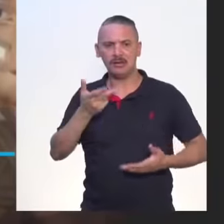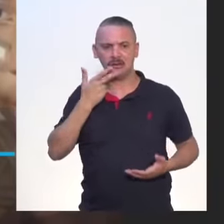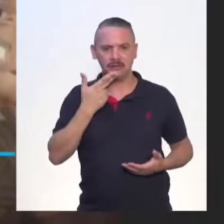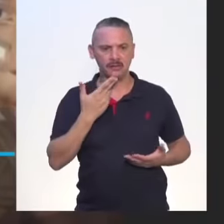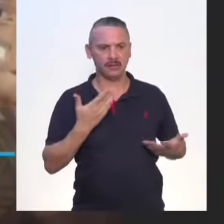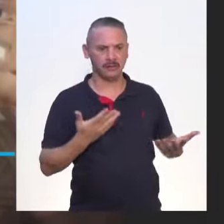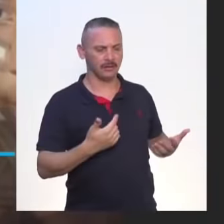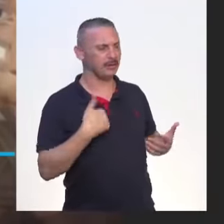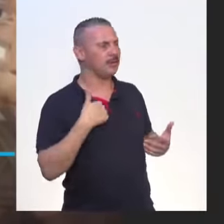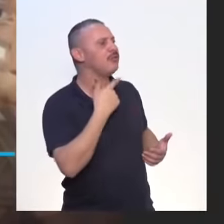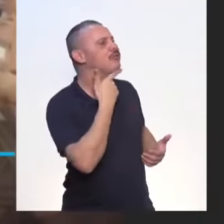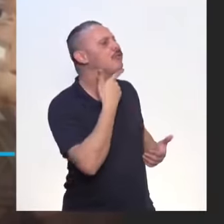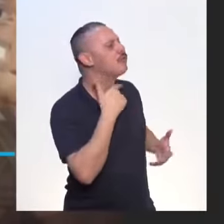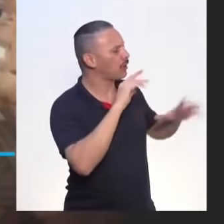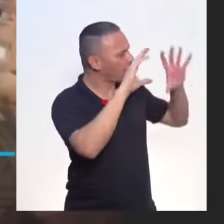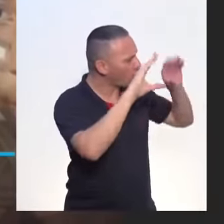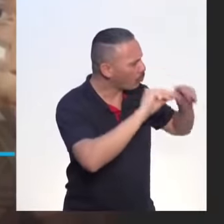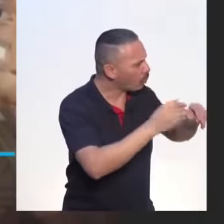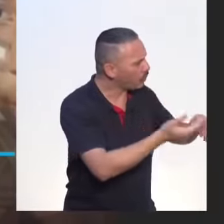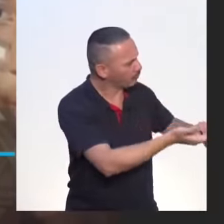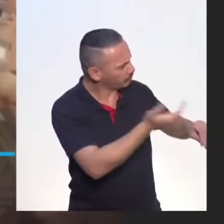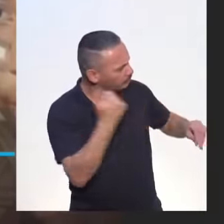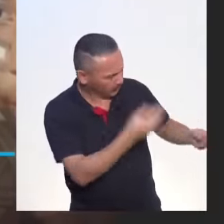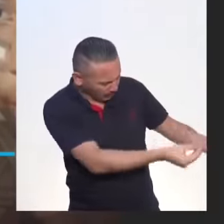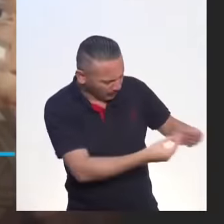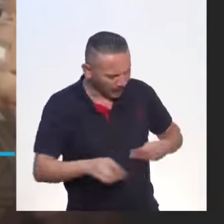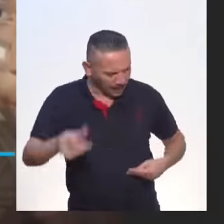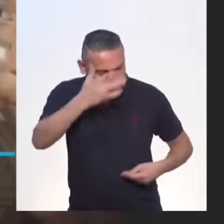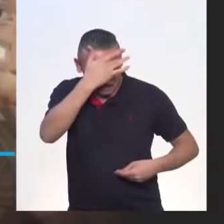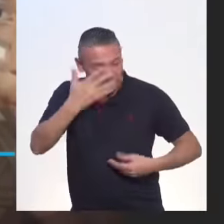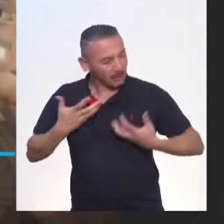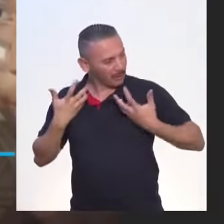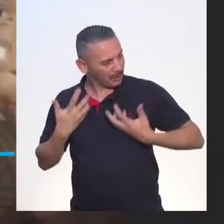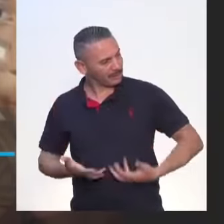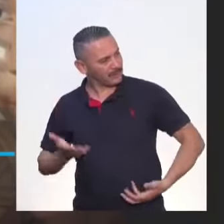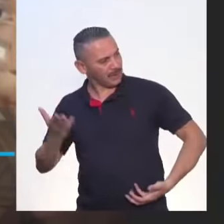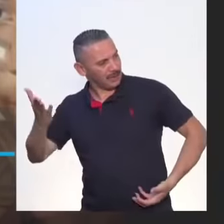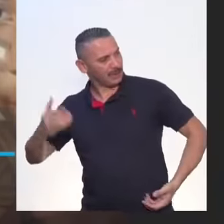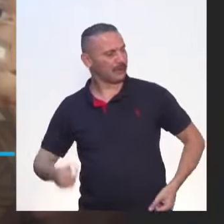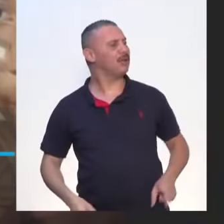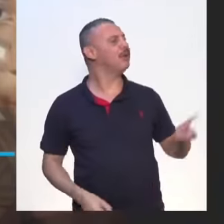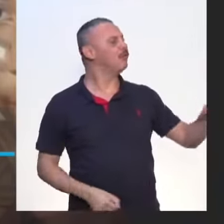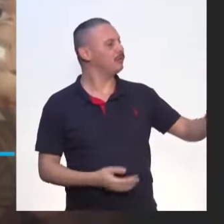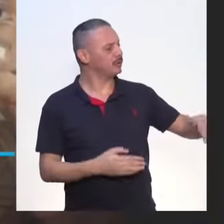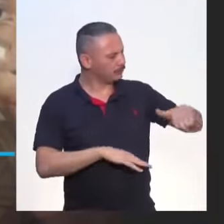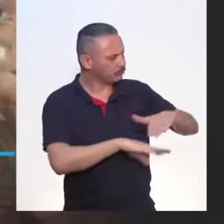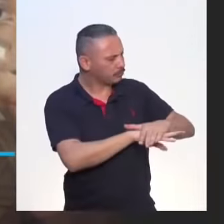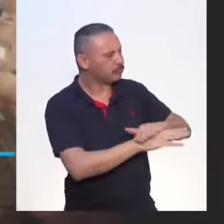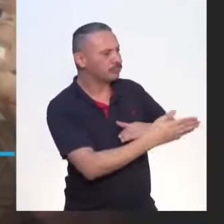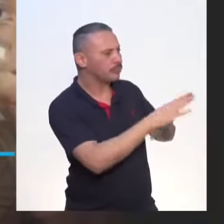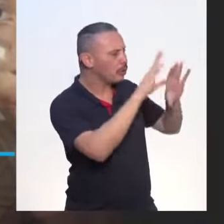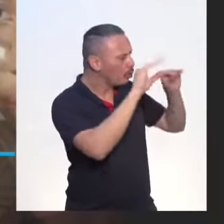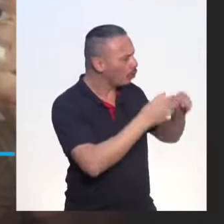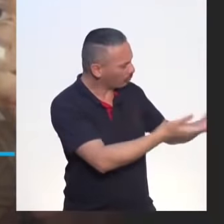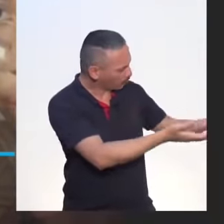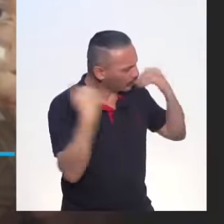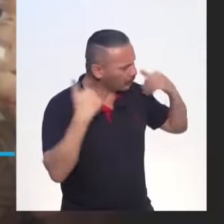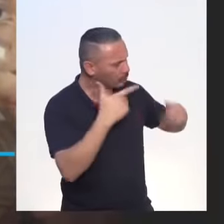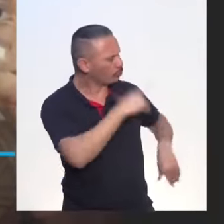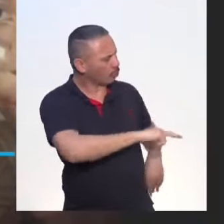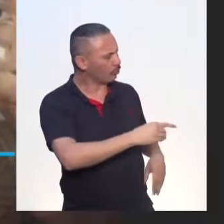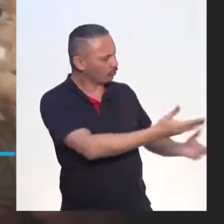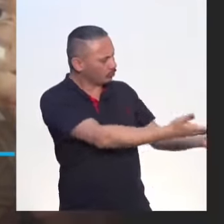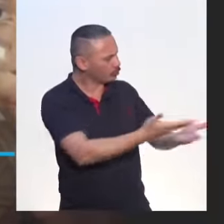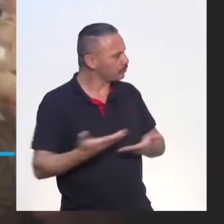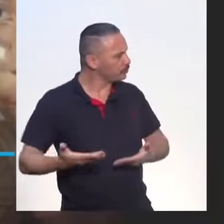ah, eu quero a noite, vim buscar a noite, está todo mundo cansado lá na aldeia, e a gente descobriu que é você que escondeu a noite aí, nós queremos a noite de volta, passa